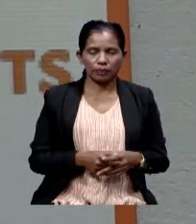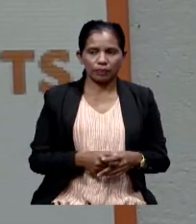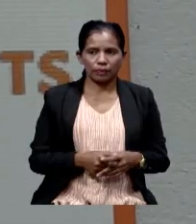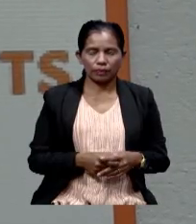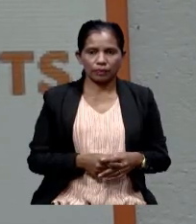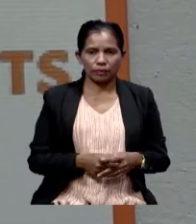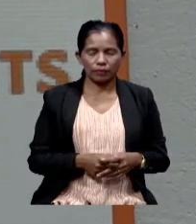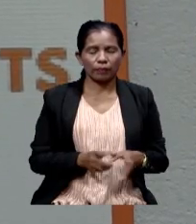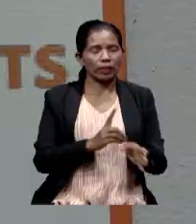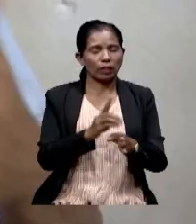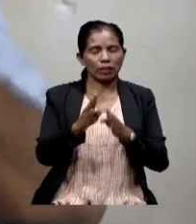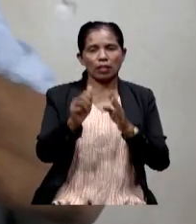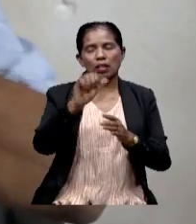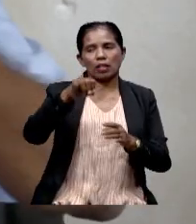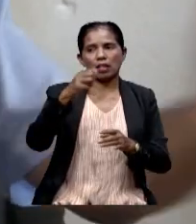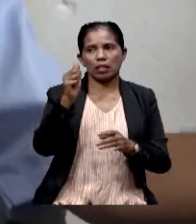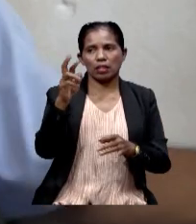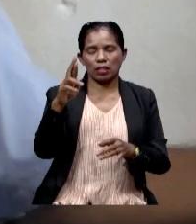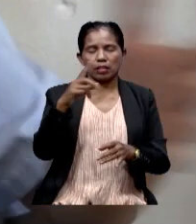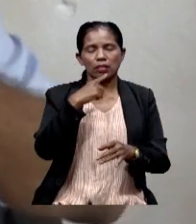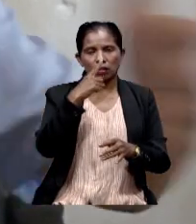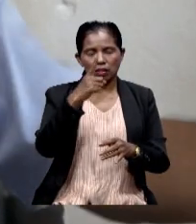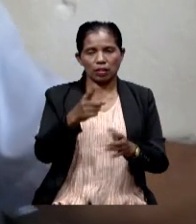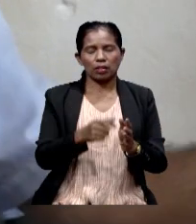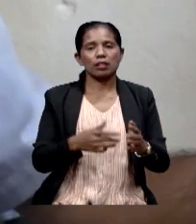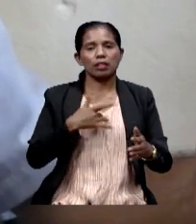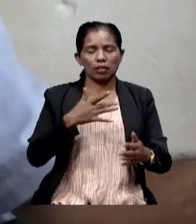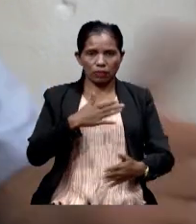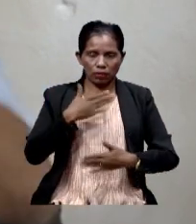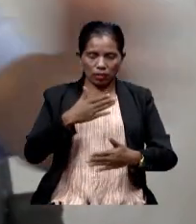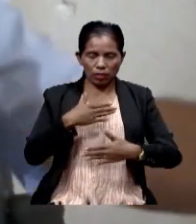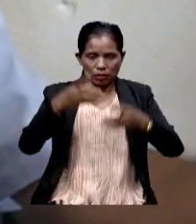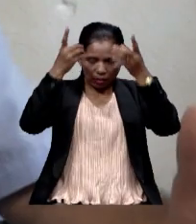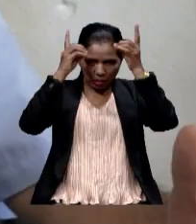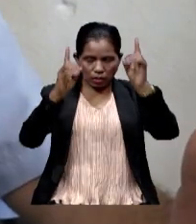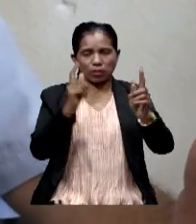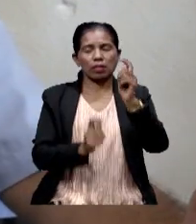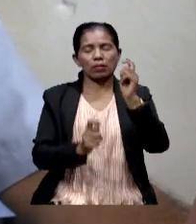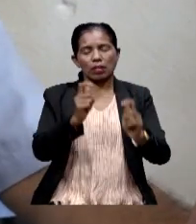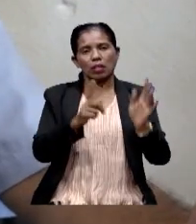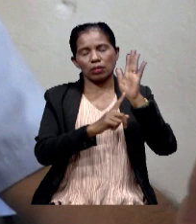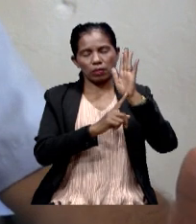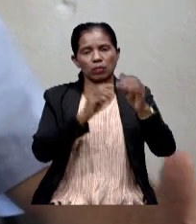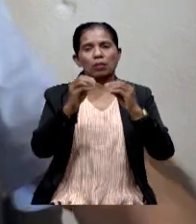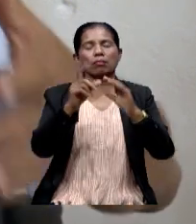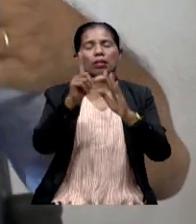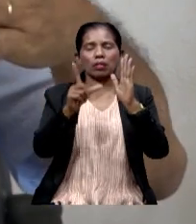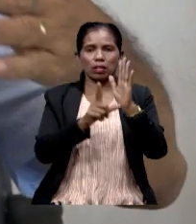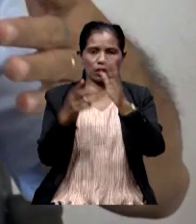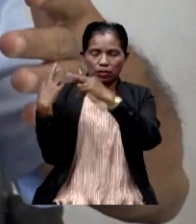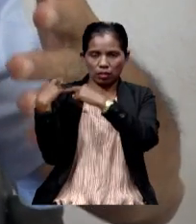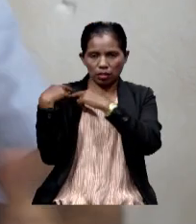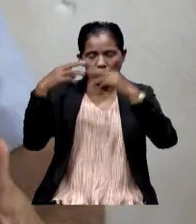Diretor Executivo Azar José Luiz de Oliveira aprecia a decisão do Tribunal Fossai ONA com a lei responsabilidade